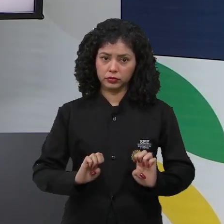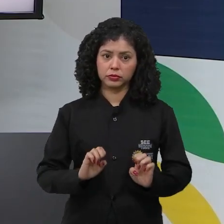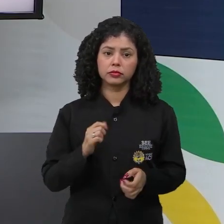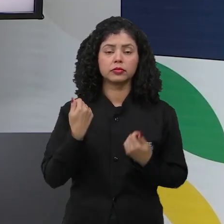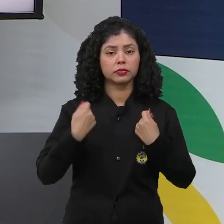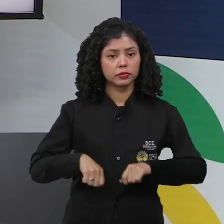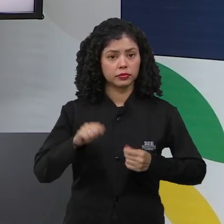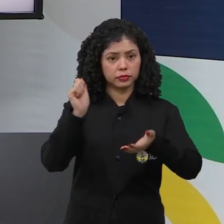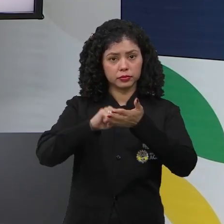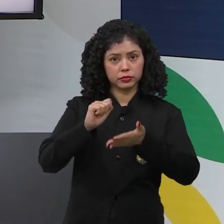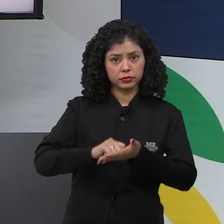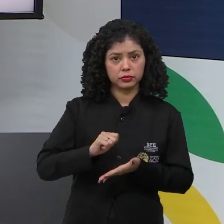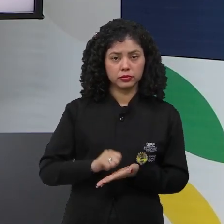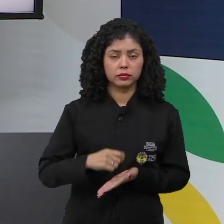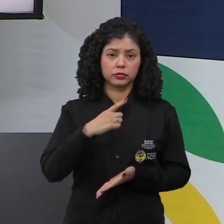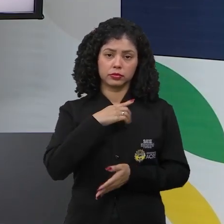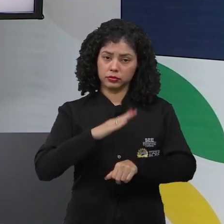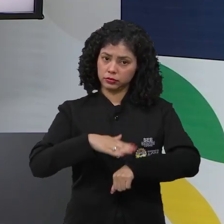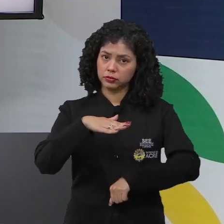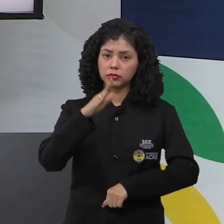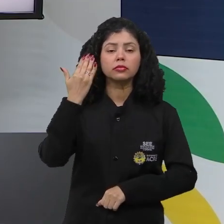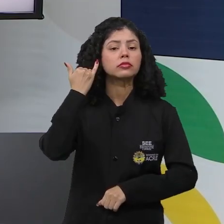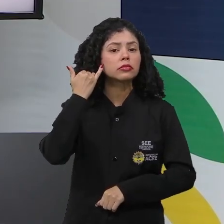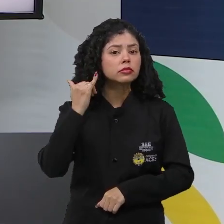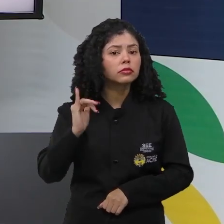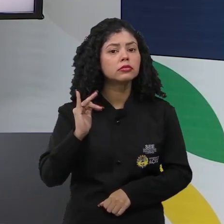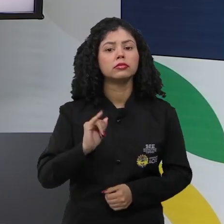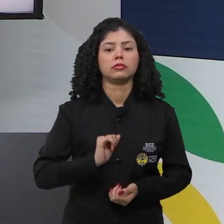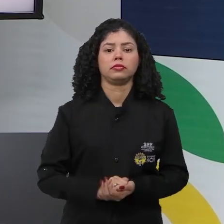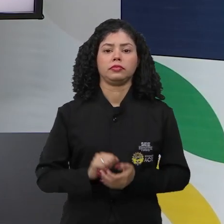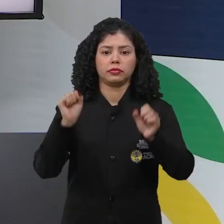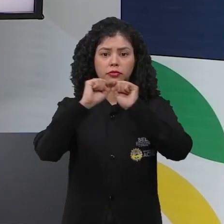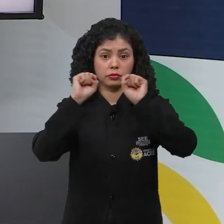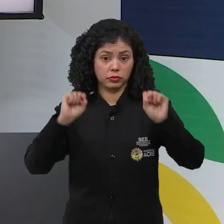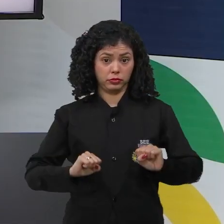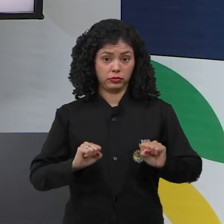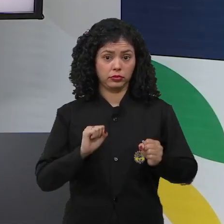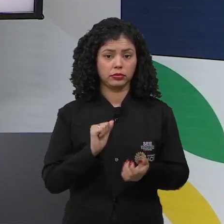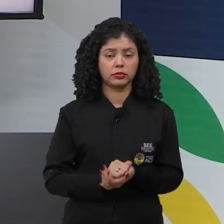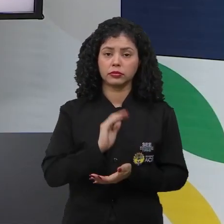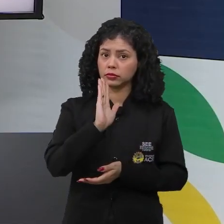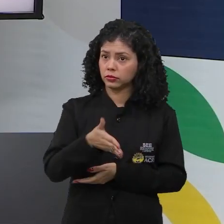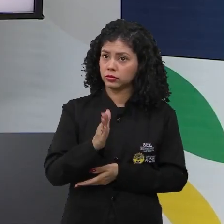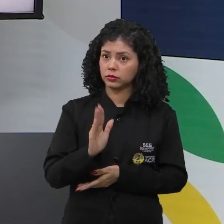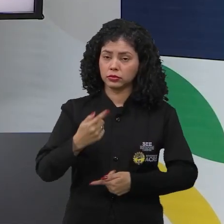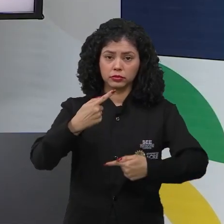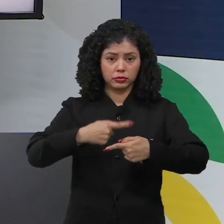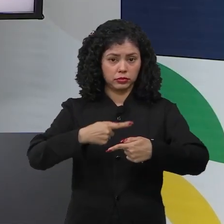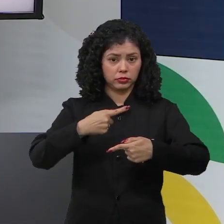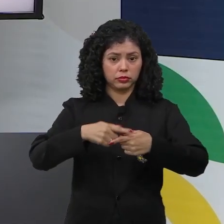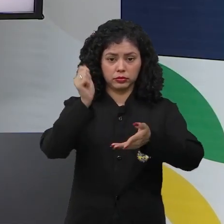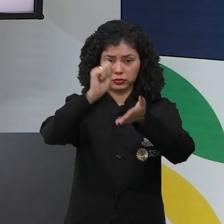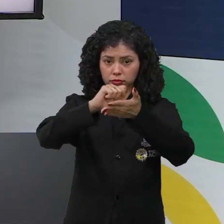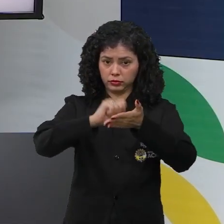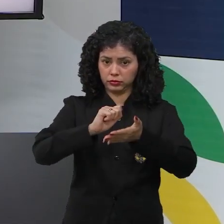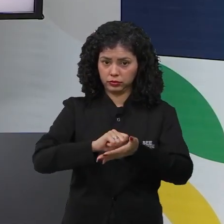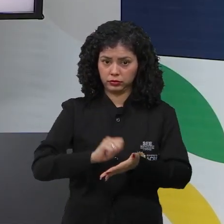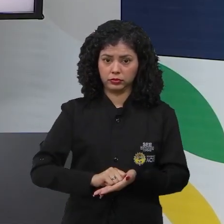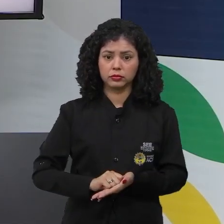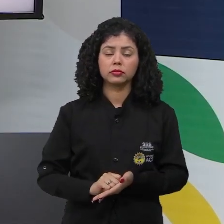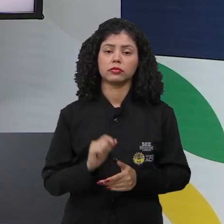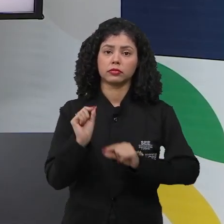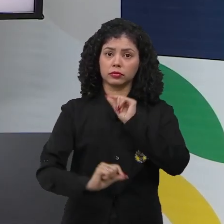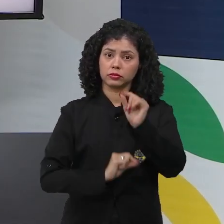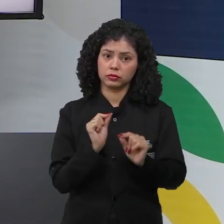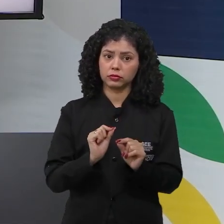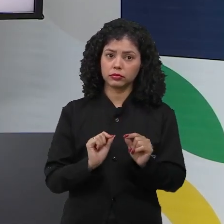gramática prescritiva ela tem mais essa ideia de um sistema. Já a gramática descritiva,